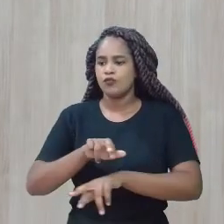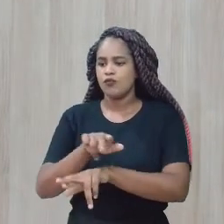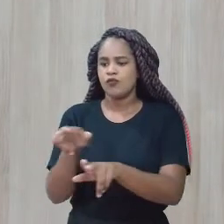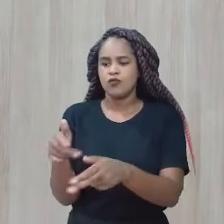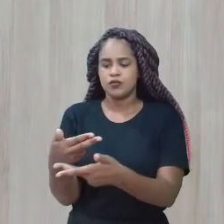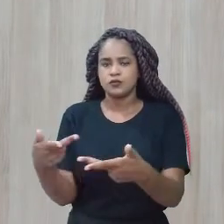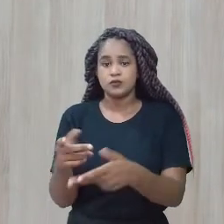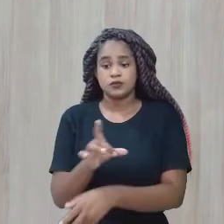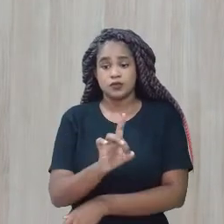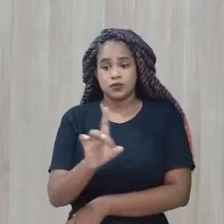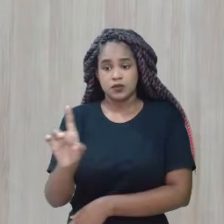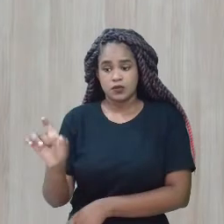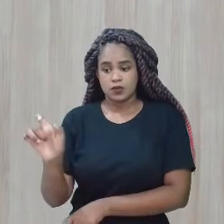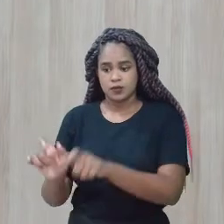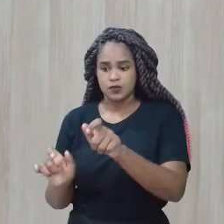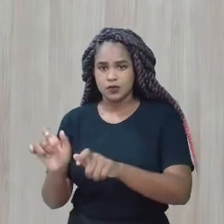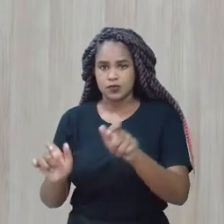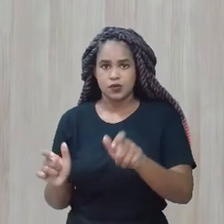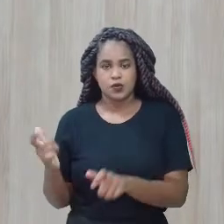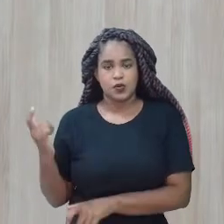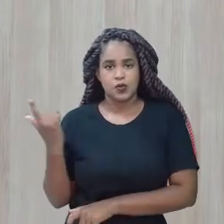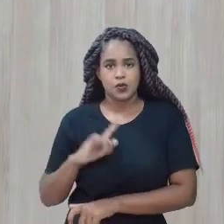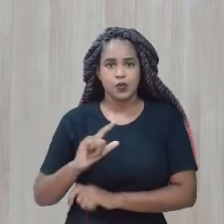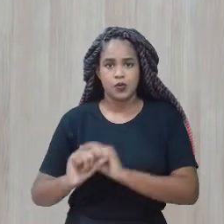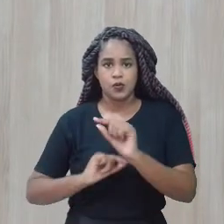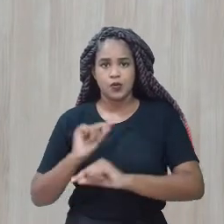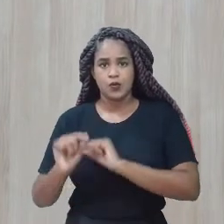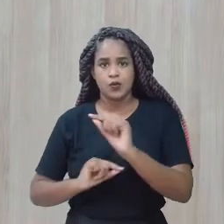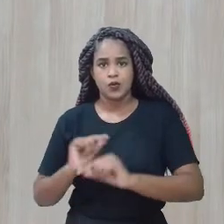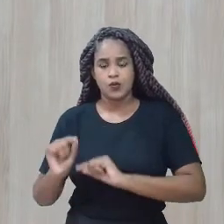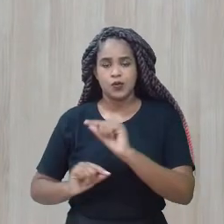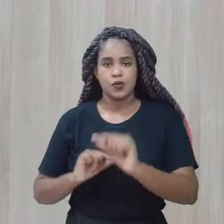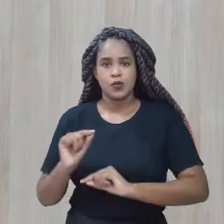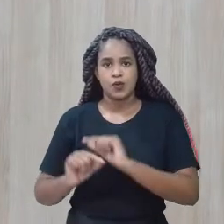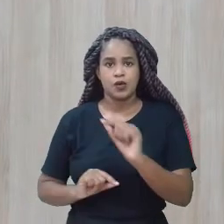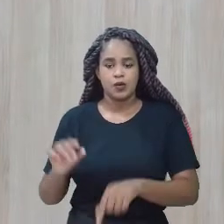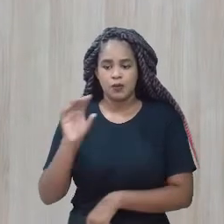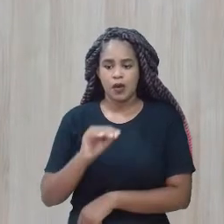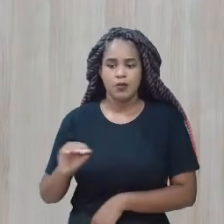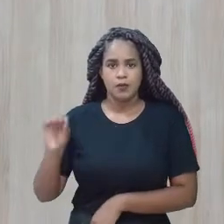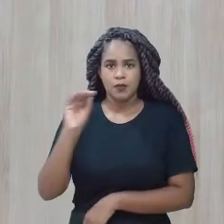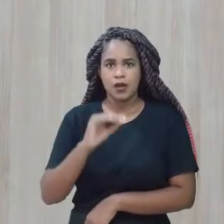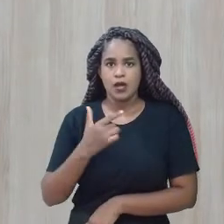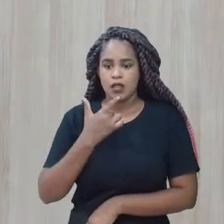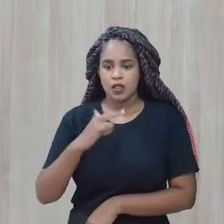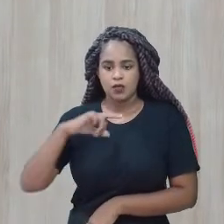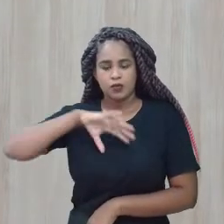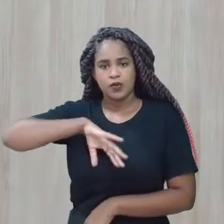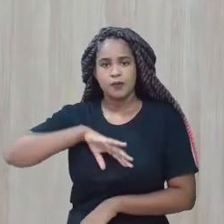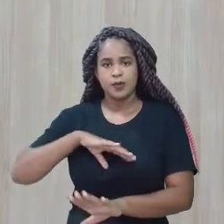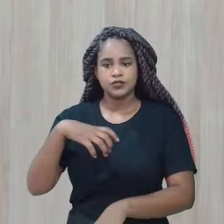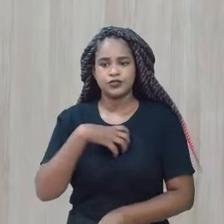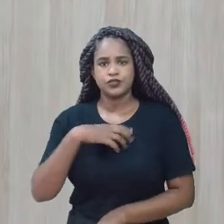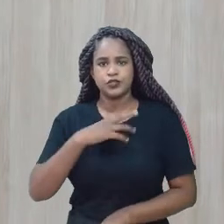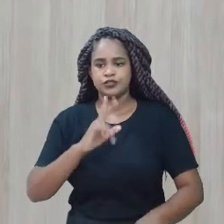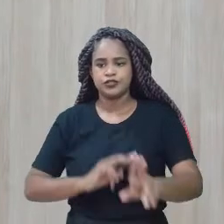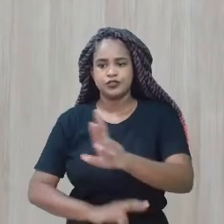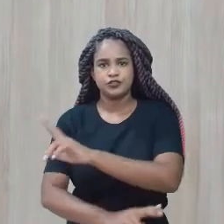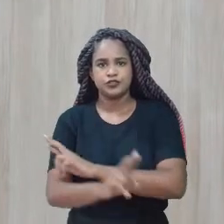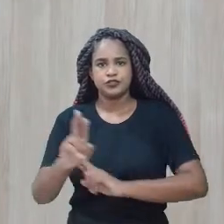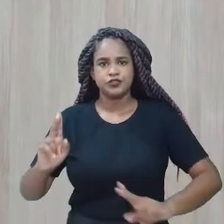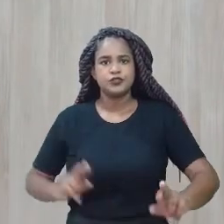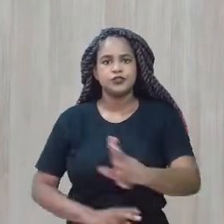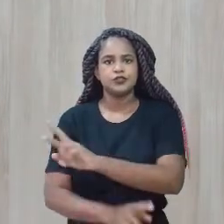cada um, não é, desenvolve, fala a língua portuguesa de forma diferente, não é? Dentro das